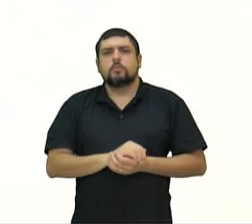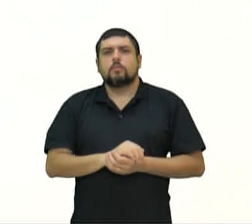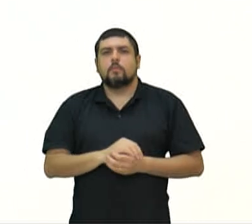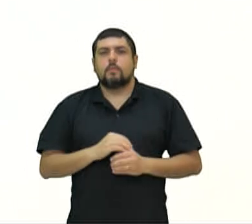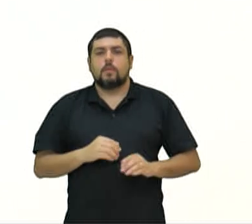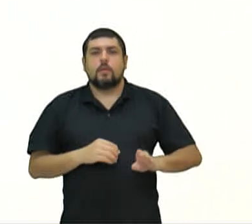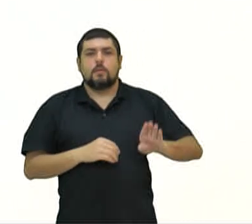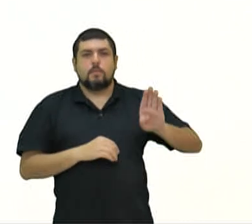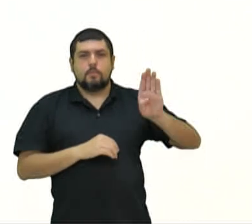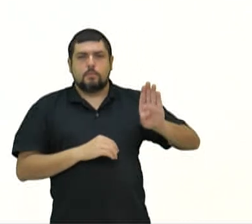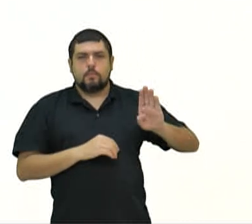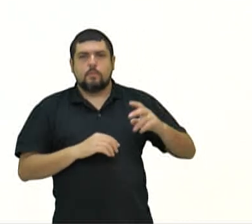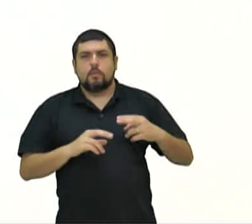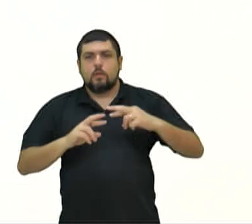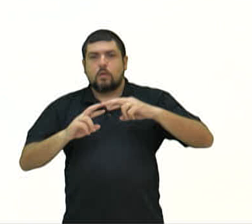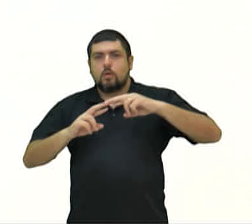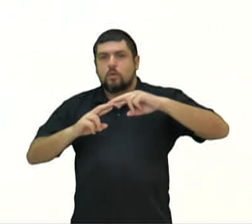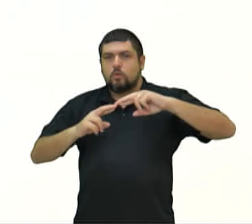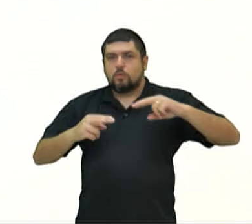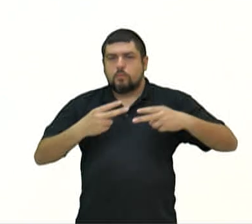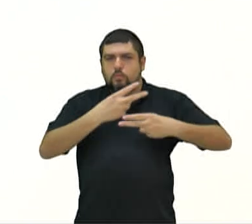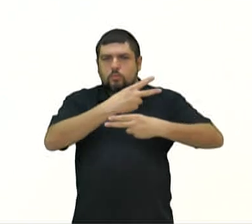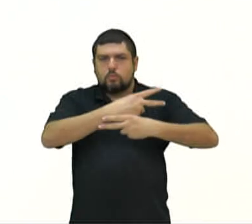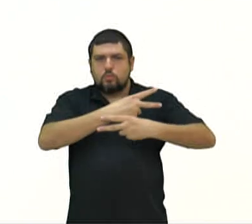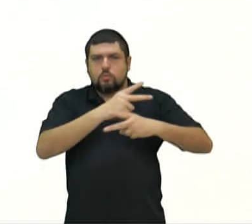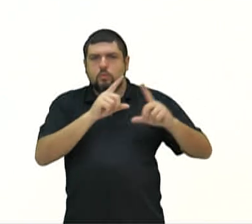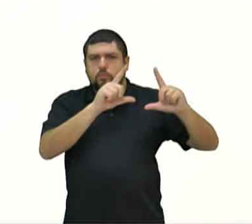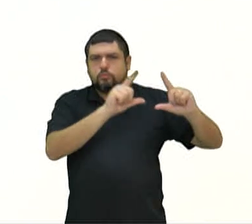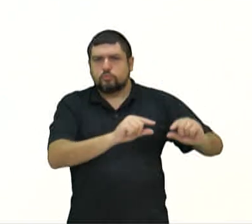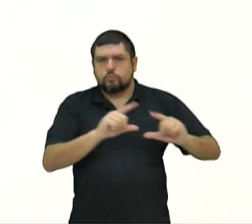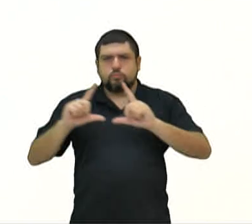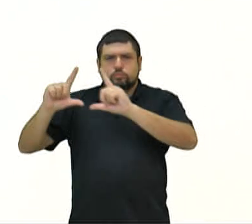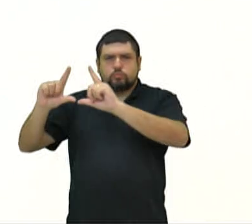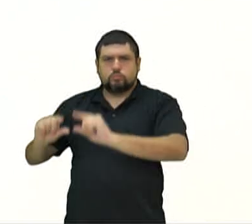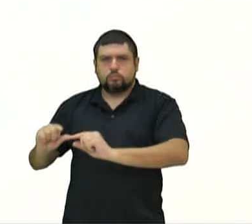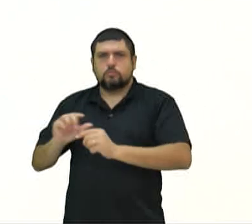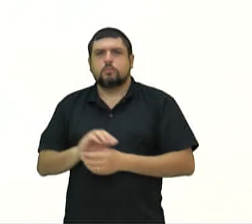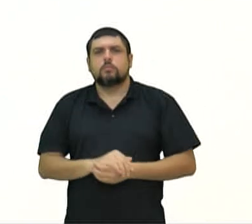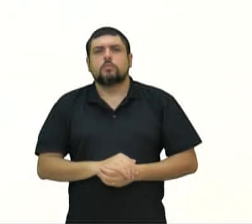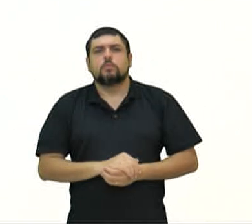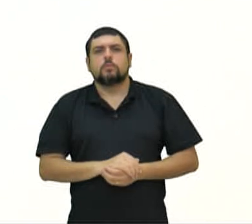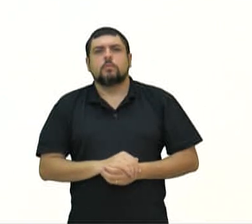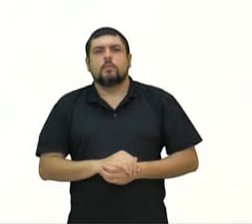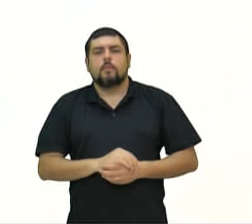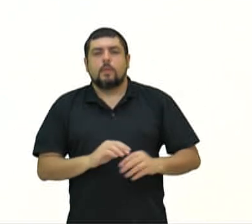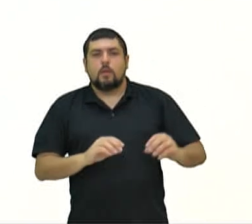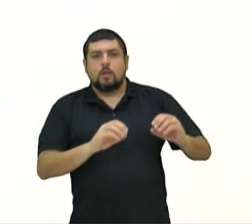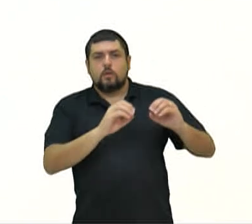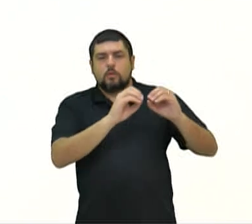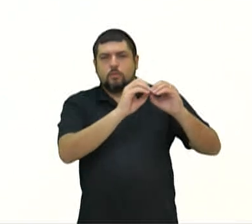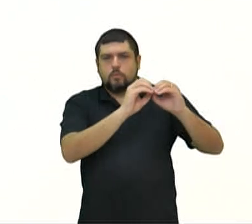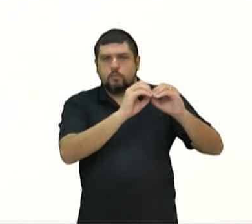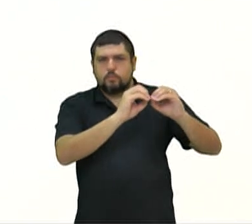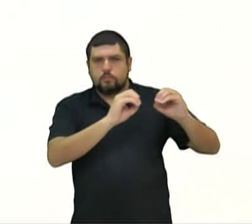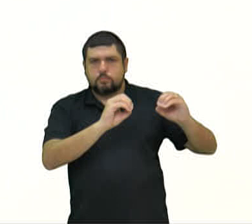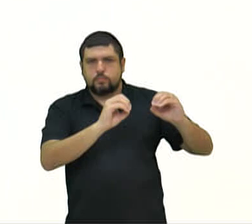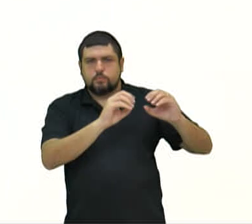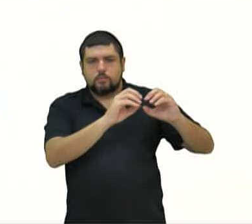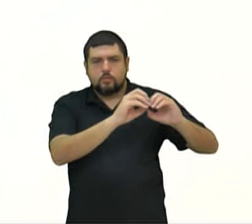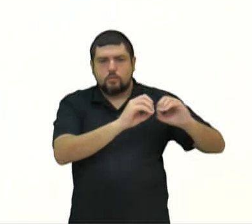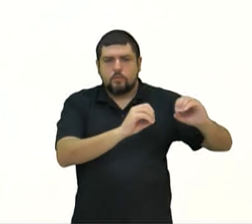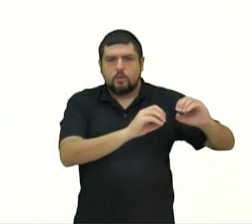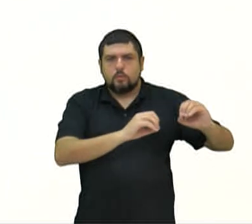o número de cromossomos na célula. Letra C. A ovulogênese produz efetivamente uma célula produtora por